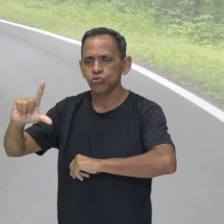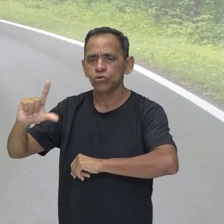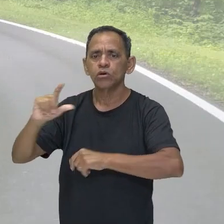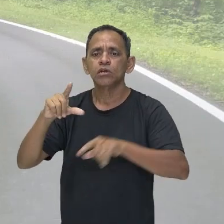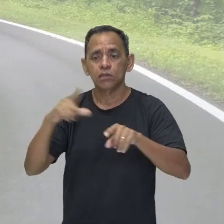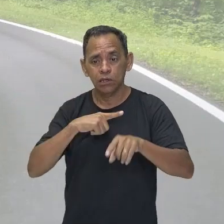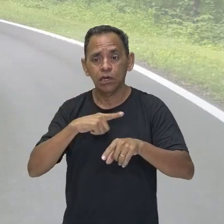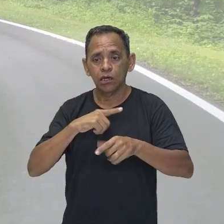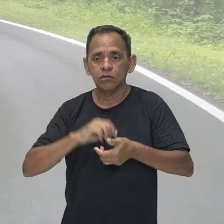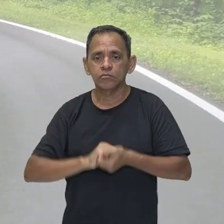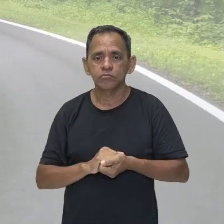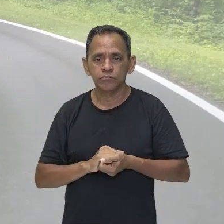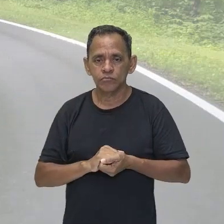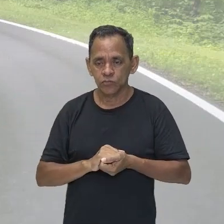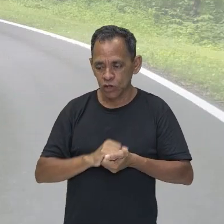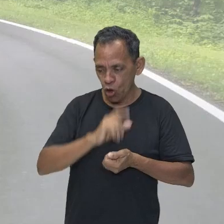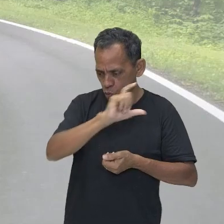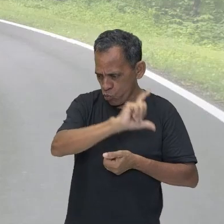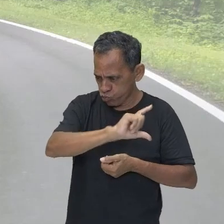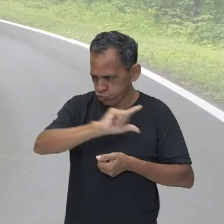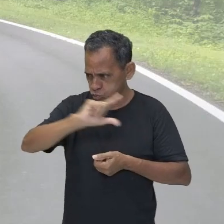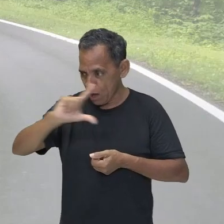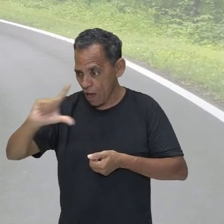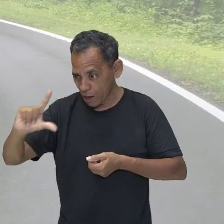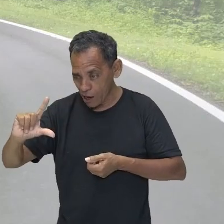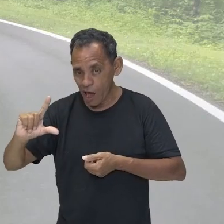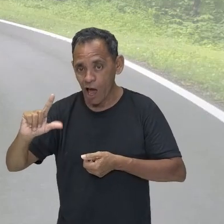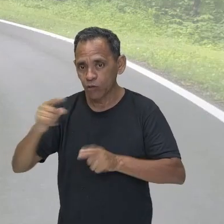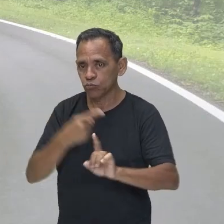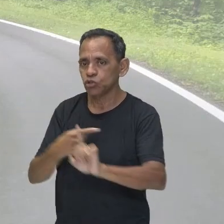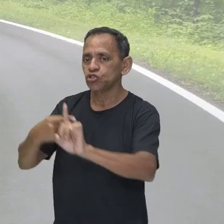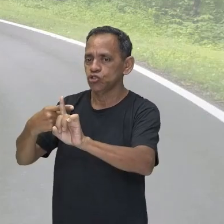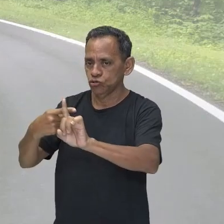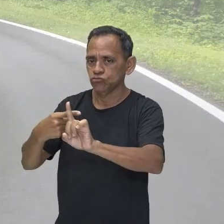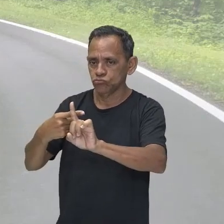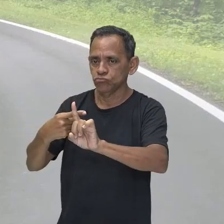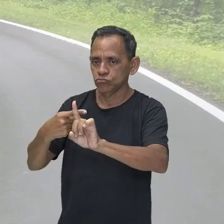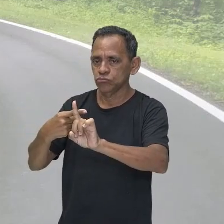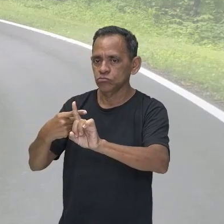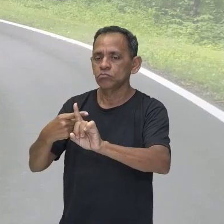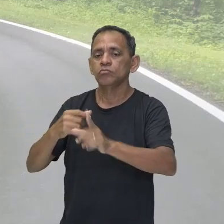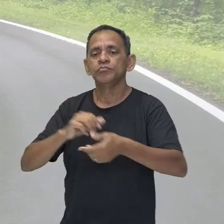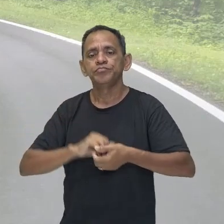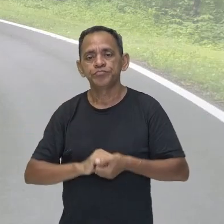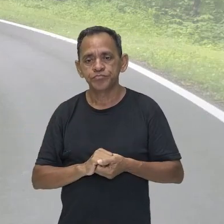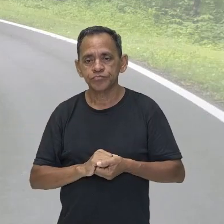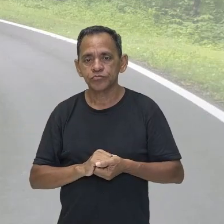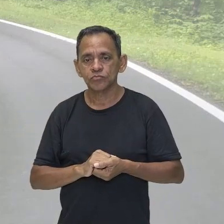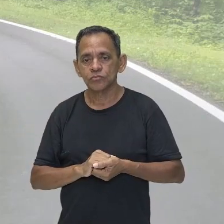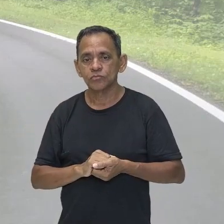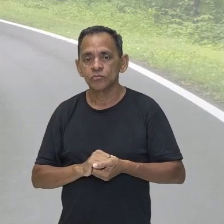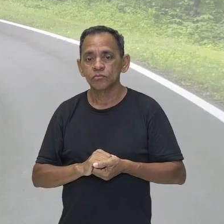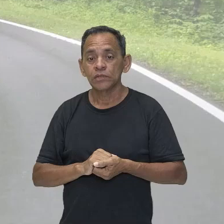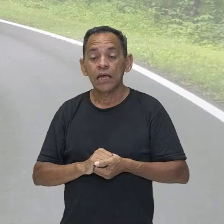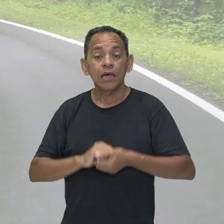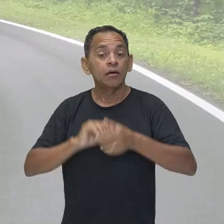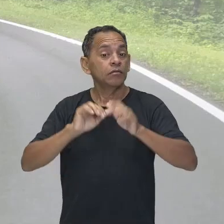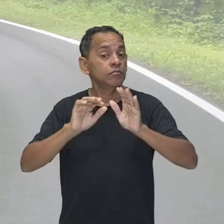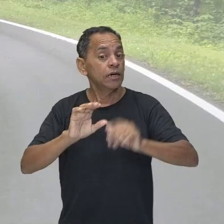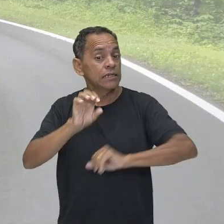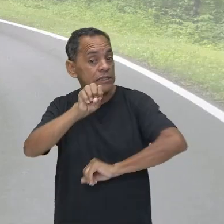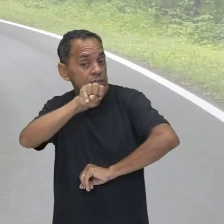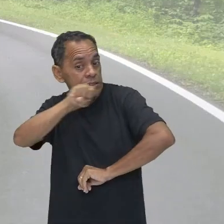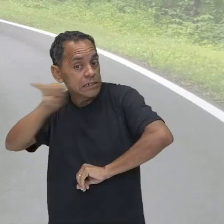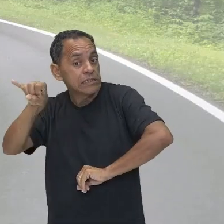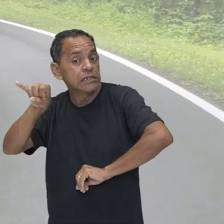Então para cá é positivo. Se o móvel estiver andando nesse sentido, ele está no sentido positivo. E aí ele está no progressivo.